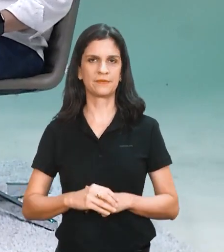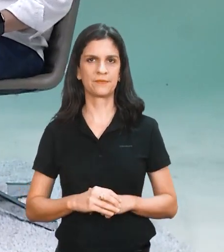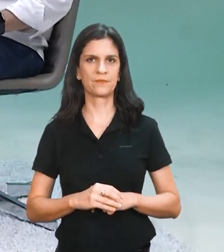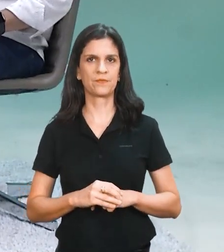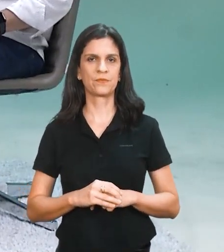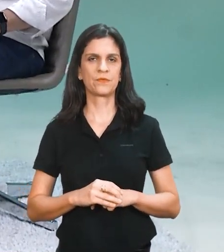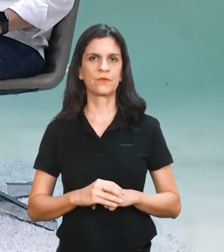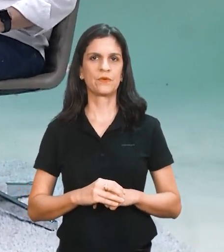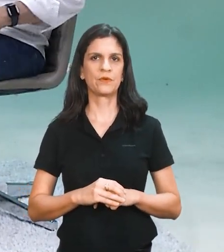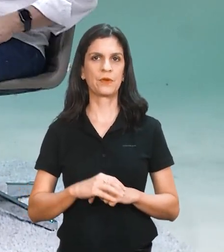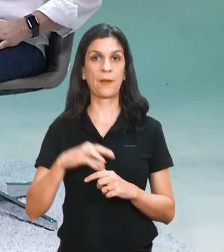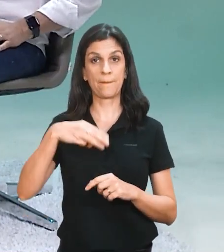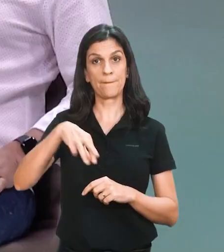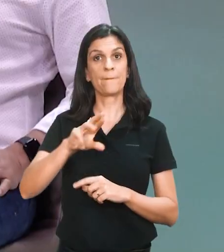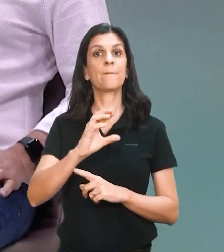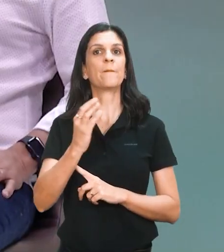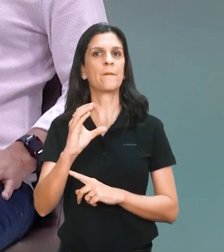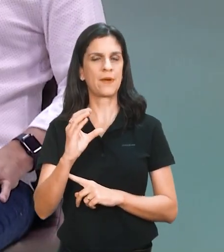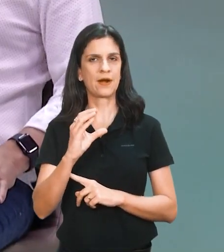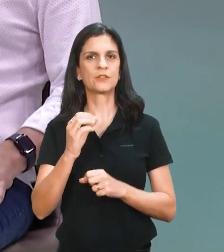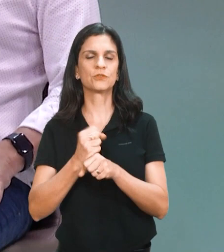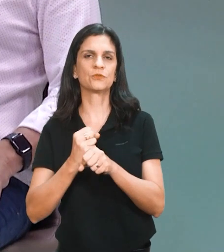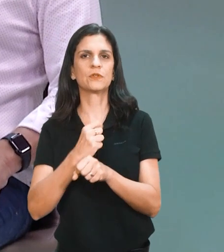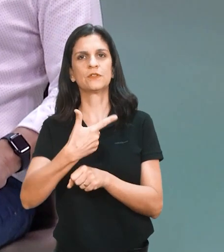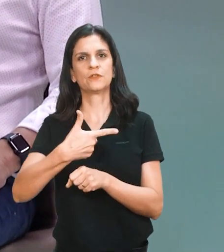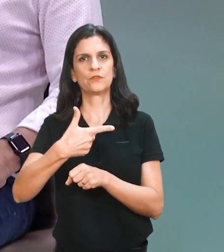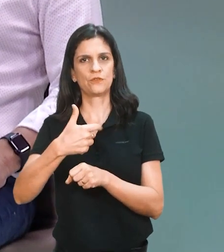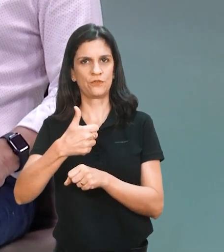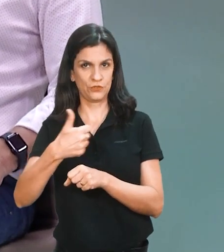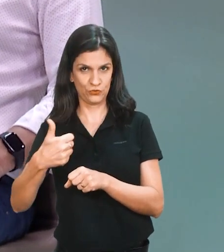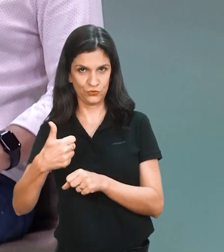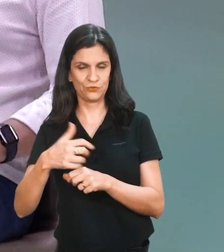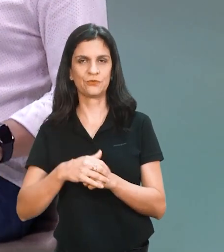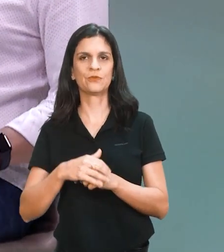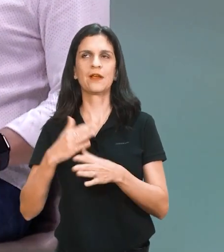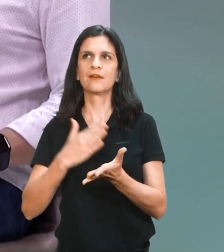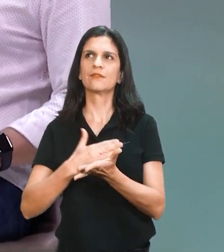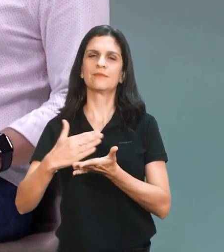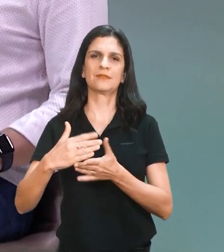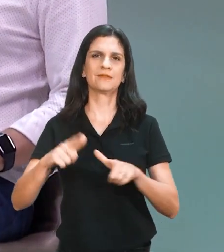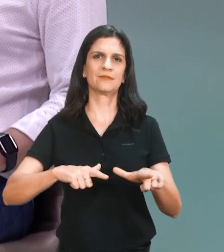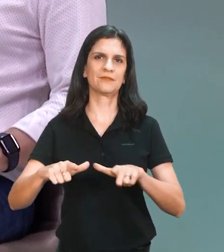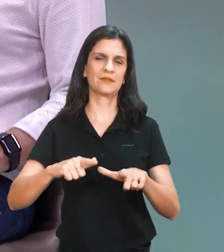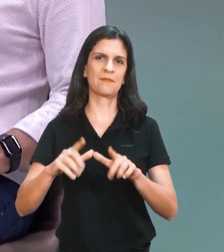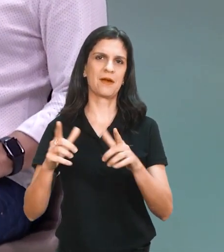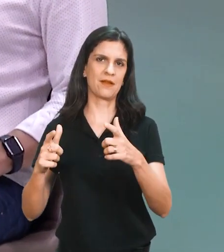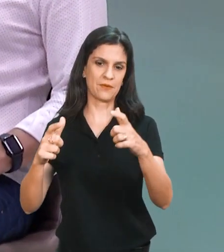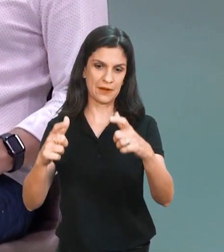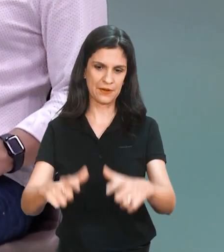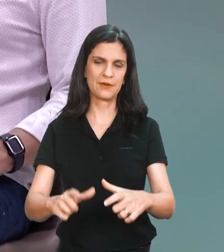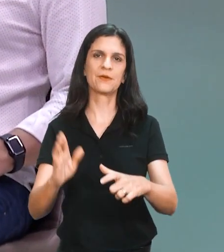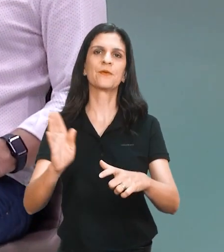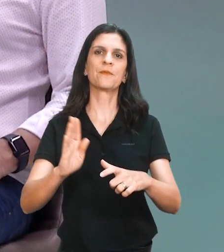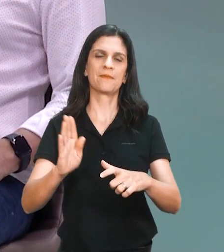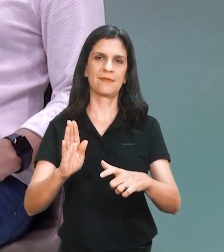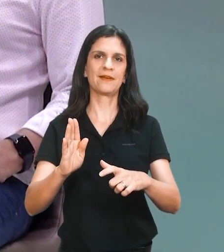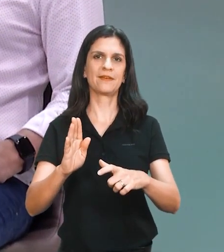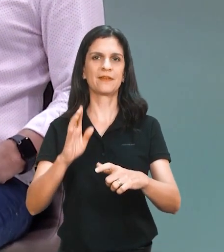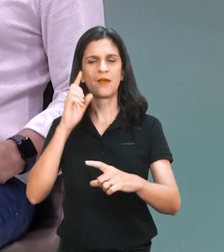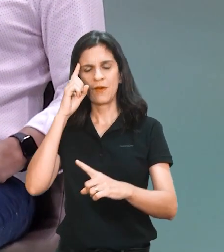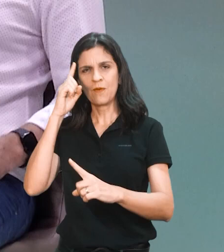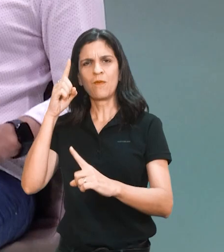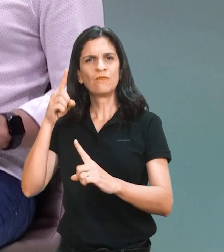aí nesse projeto, vereador? Em 2021, em março, nós iniciamos o nosso primeiro Gabinete no Bairro.